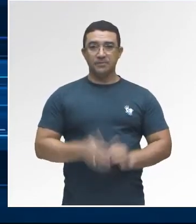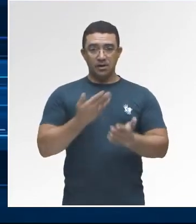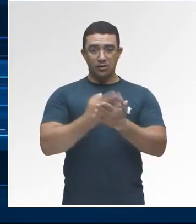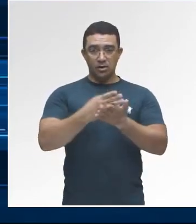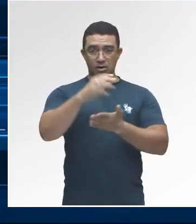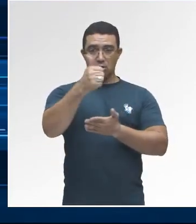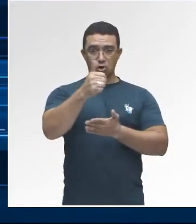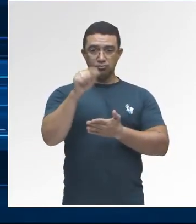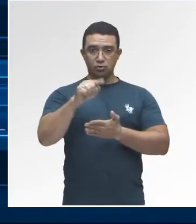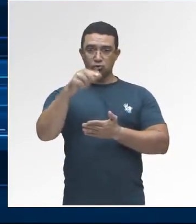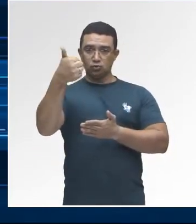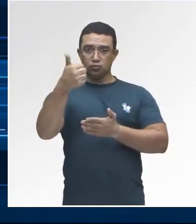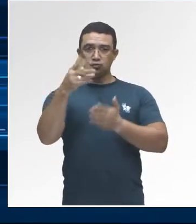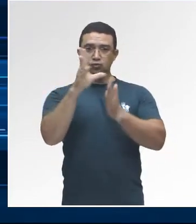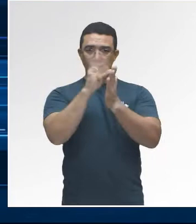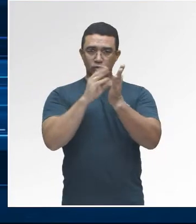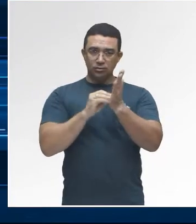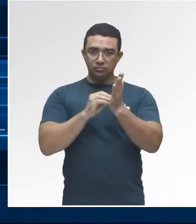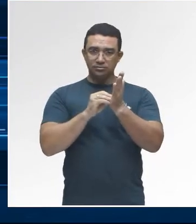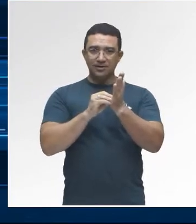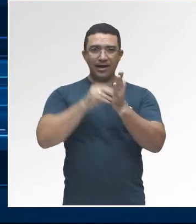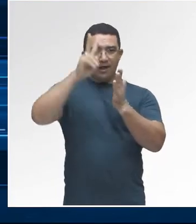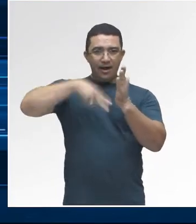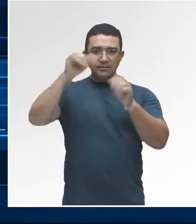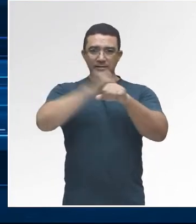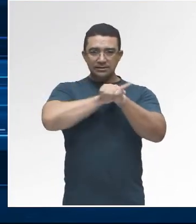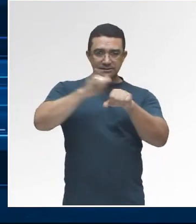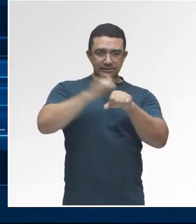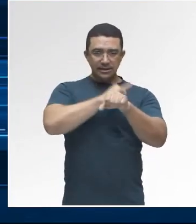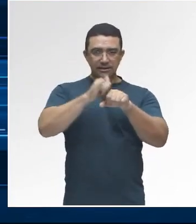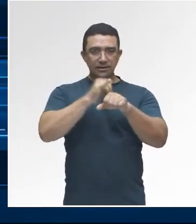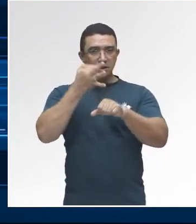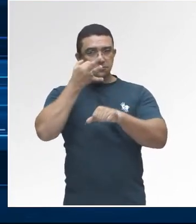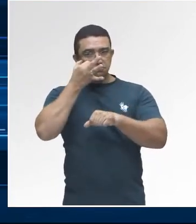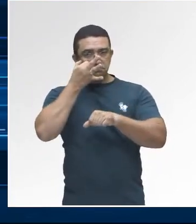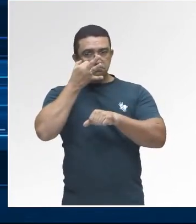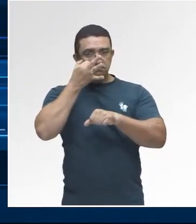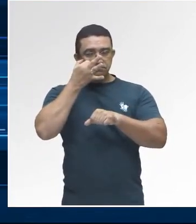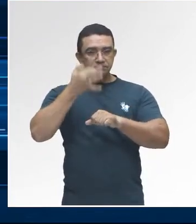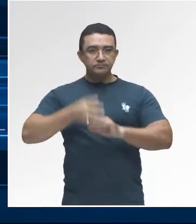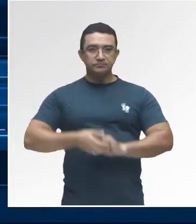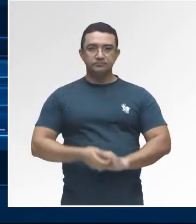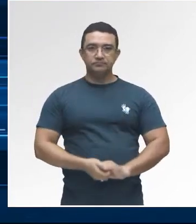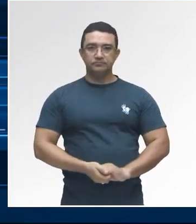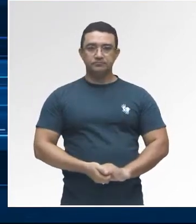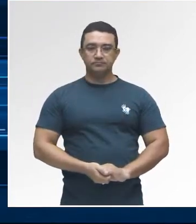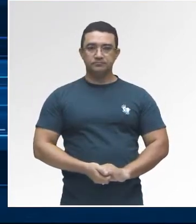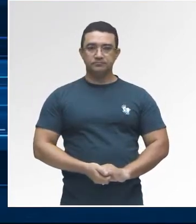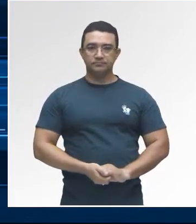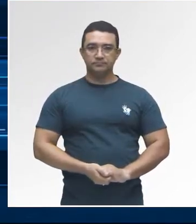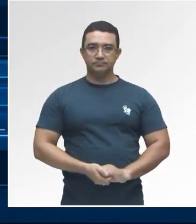Aula 11.1. Conteúdo: Reading Strategies. Review.